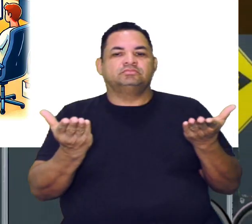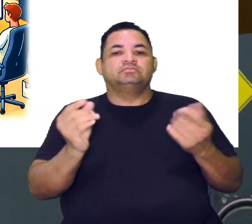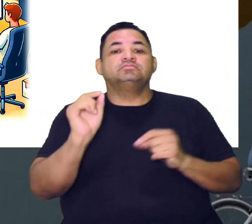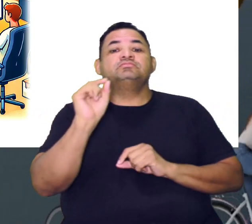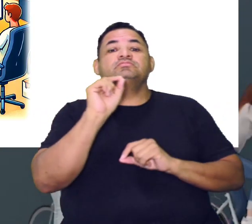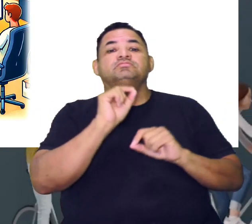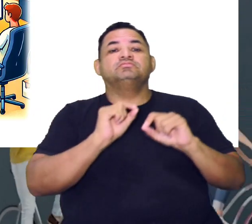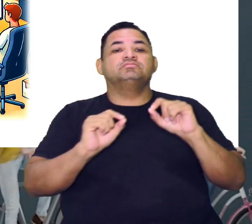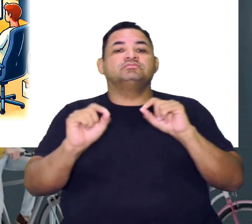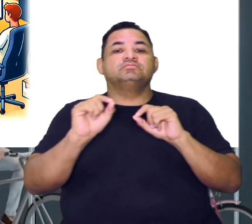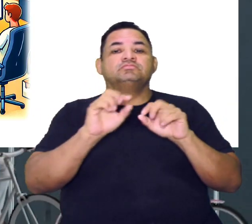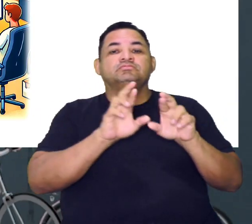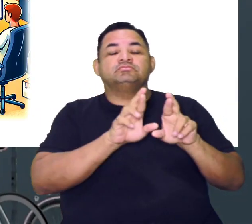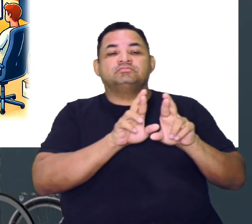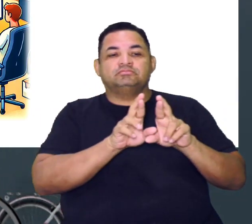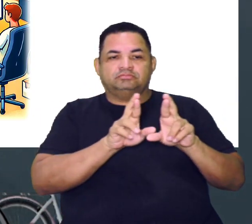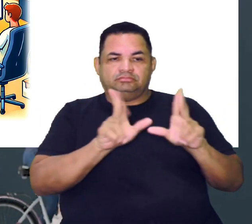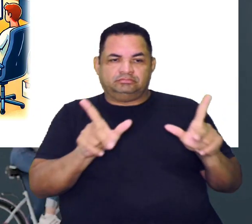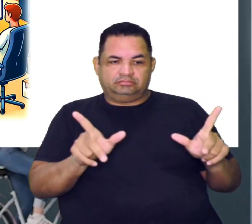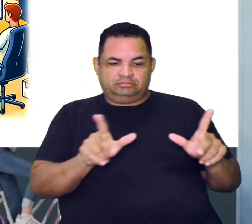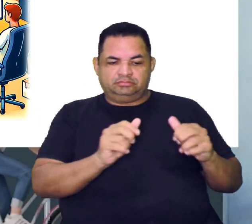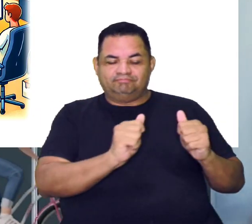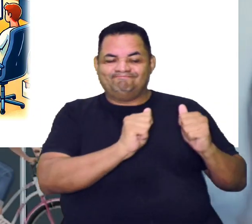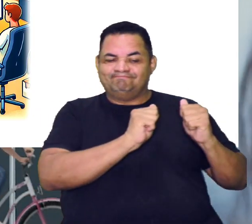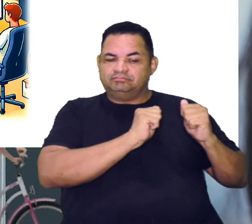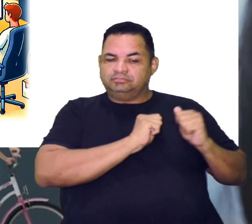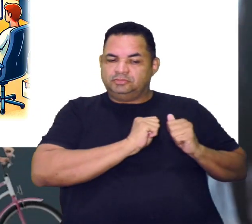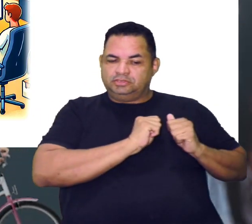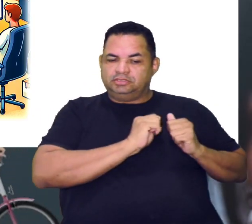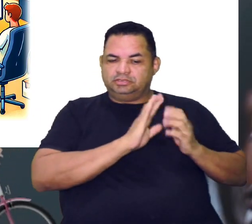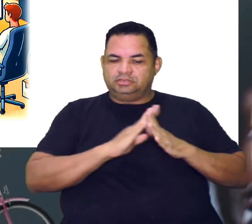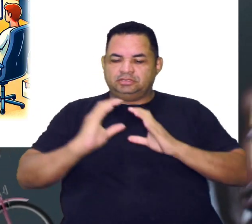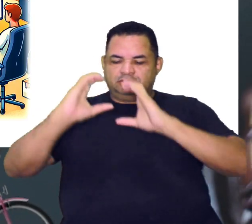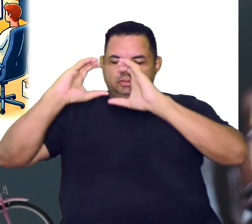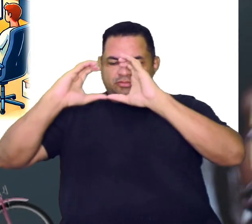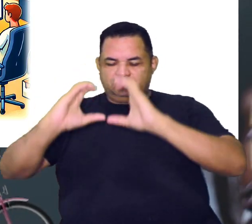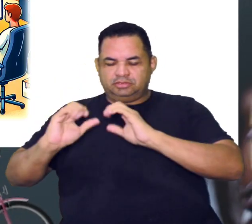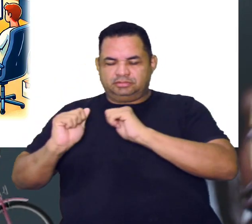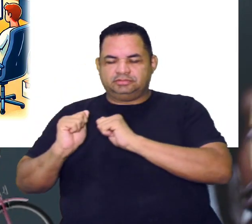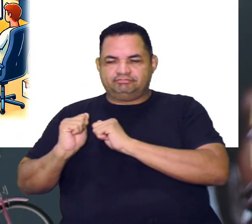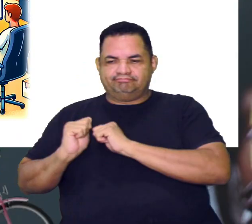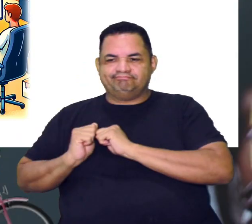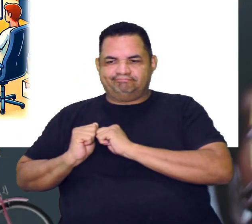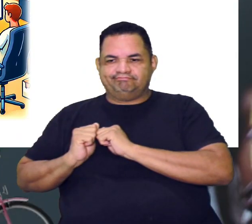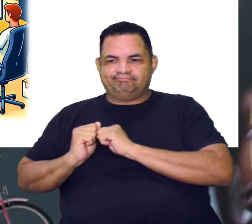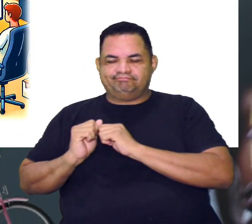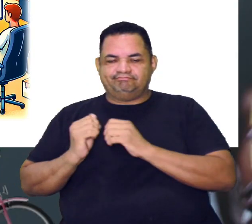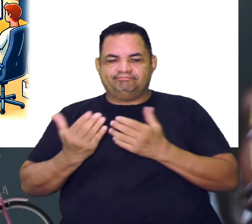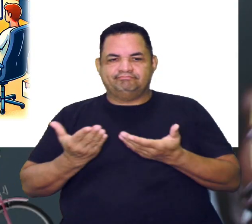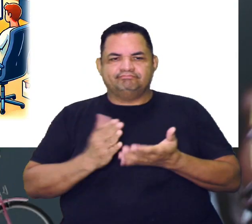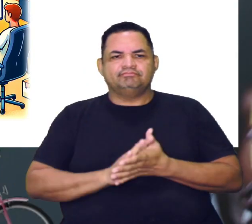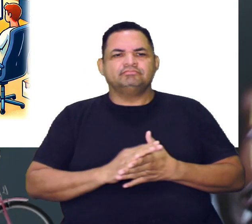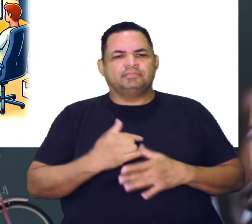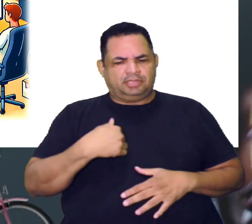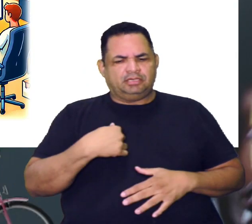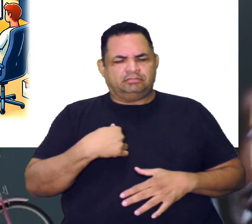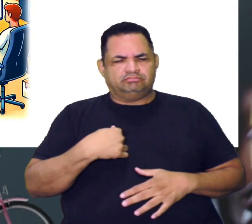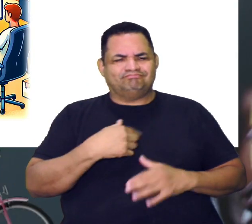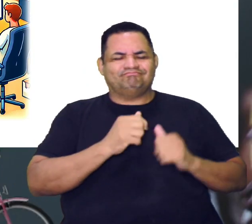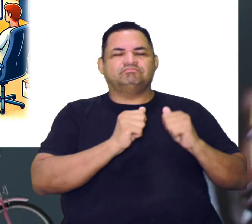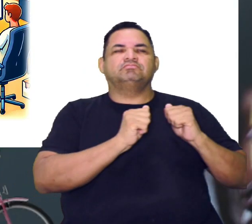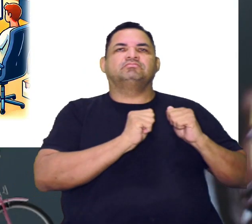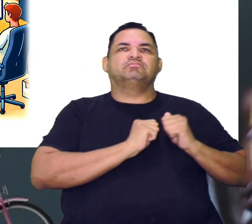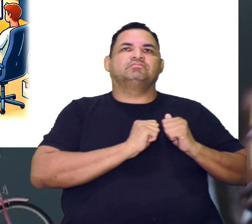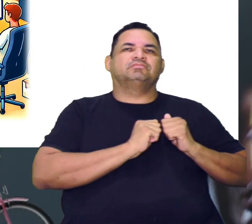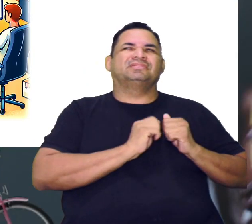respeito da diferença entre sedentarismo e comportamento sedentário. Será, prof, que eu sou sedentário? Ou será